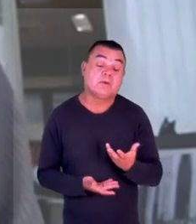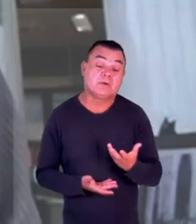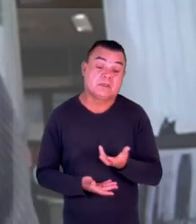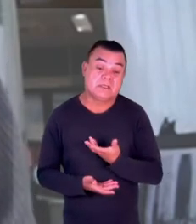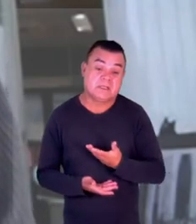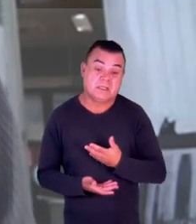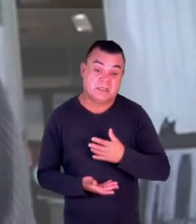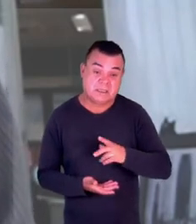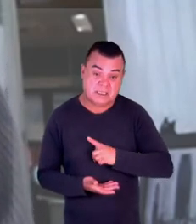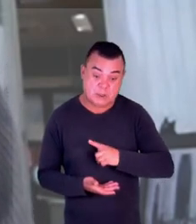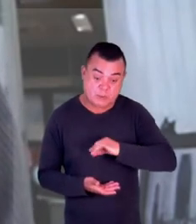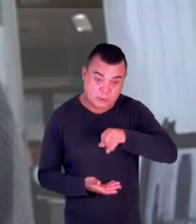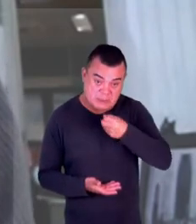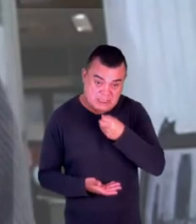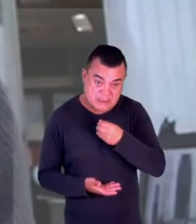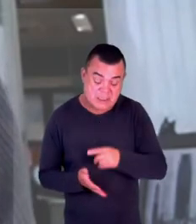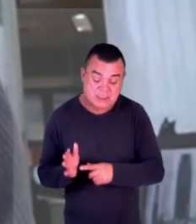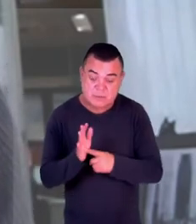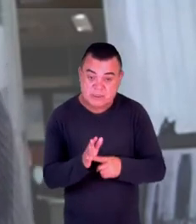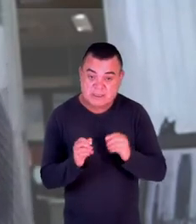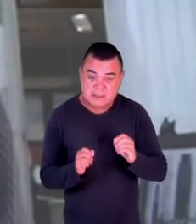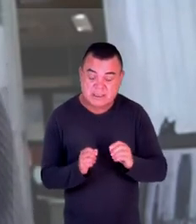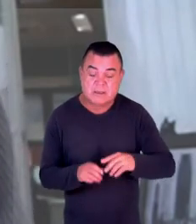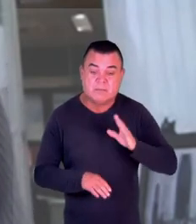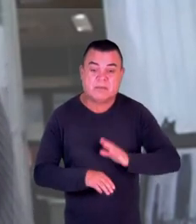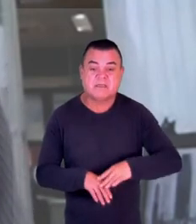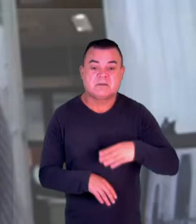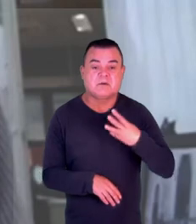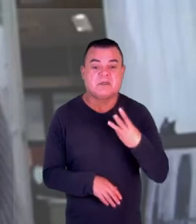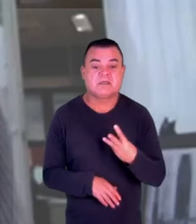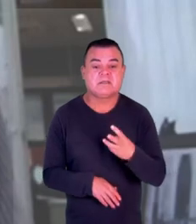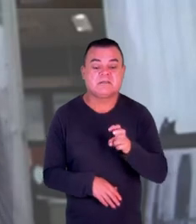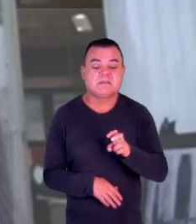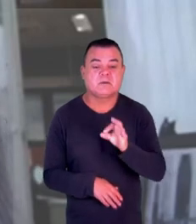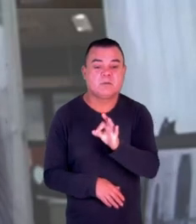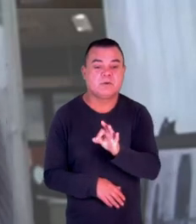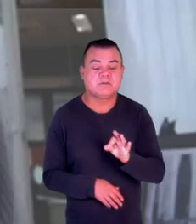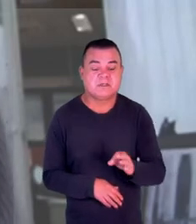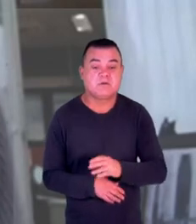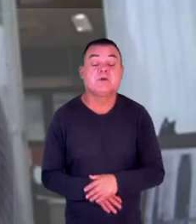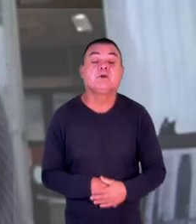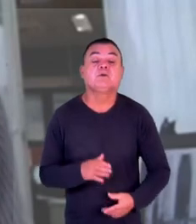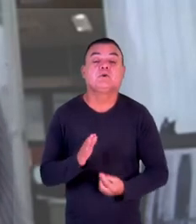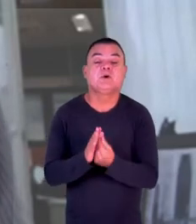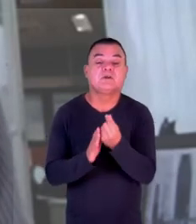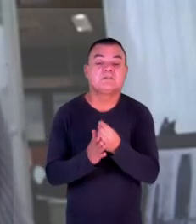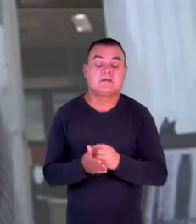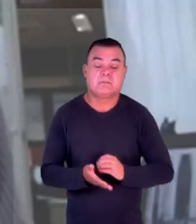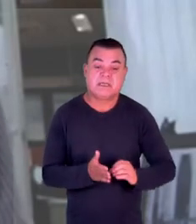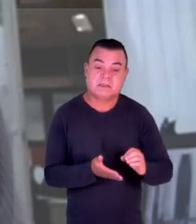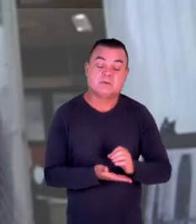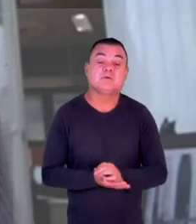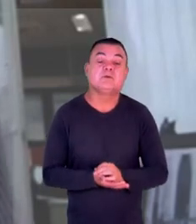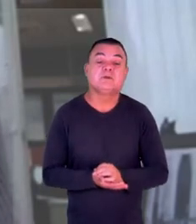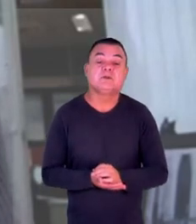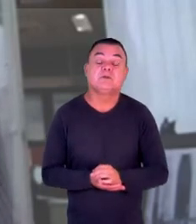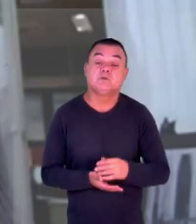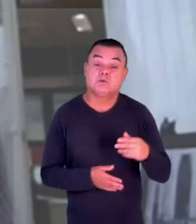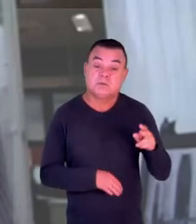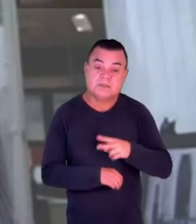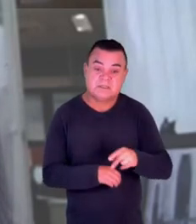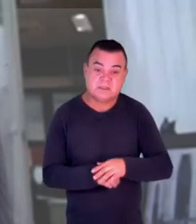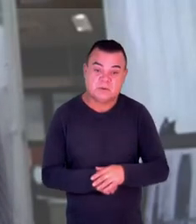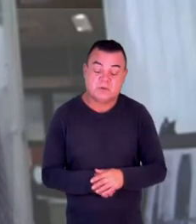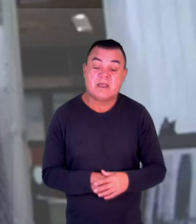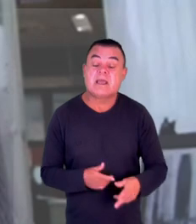que mais de 45% do orçamento da união é destinado ao pagamento da